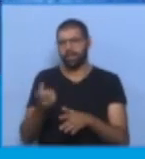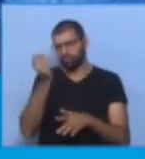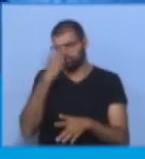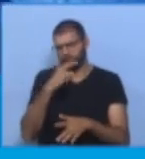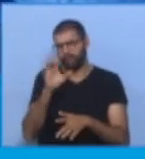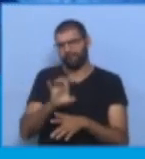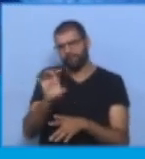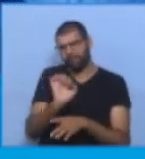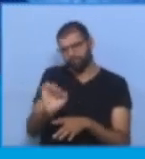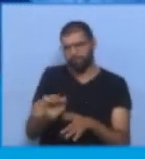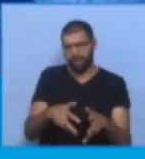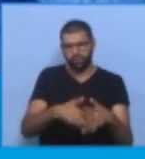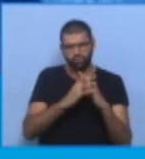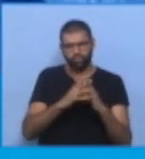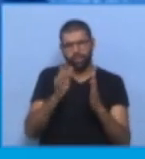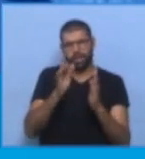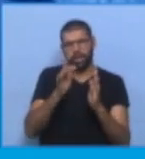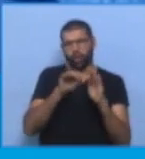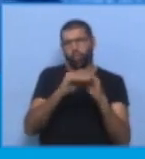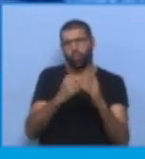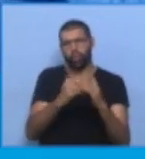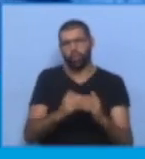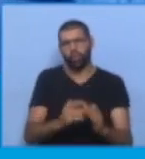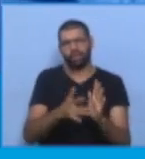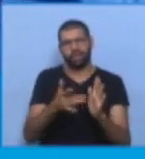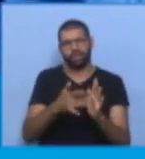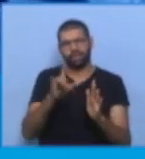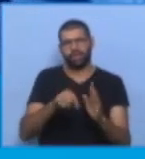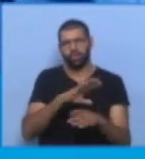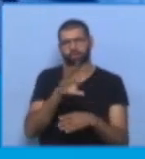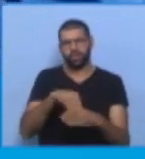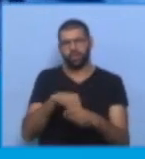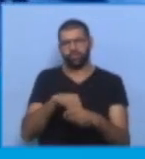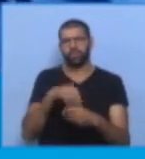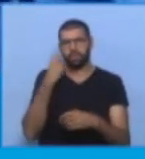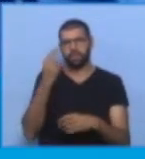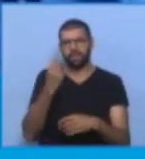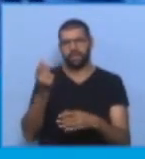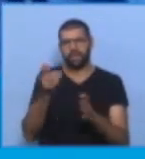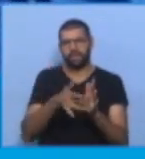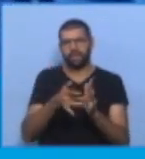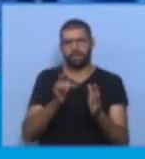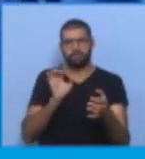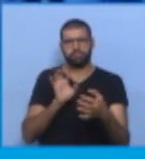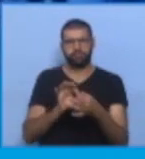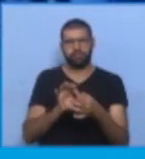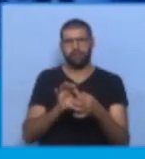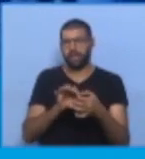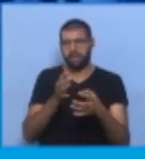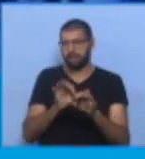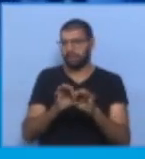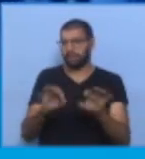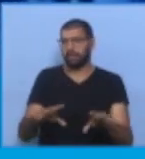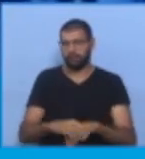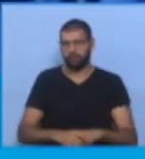narrativa, é a estrutura literária, é o contexto, especialmente o contexto literário. É exatamente o mesmo,